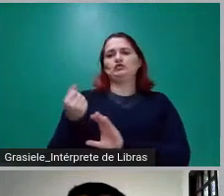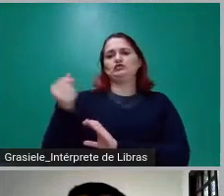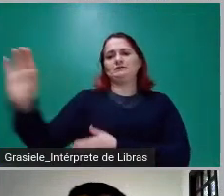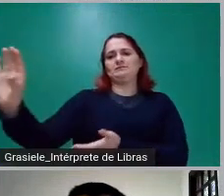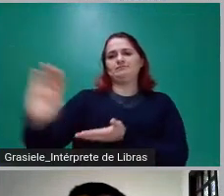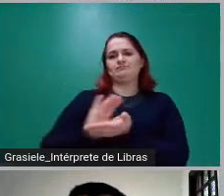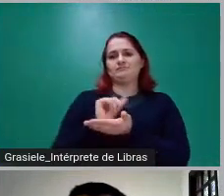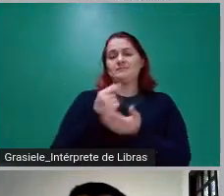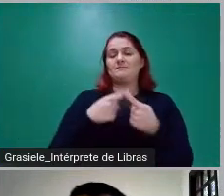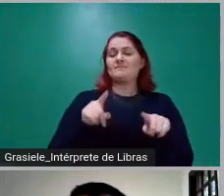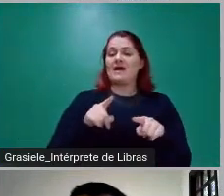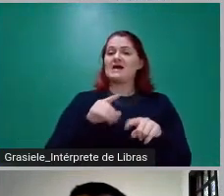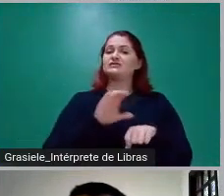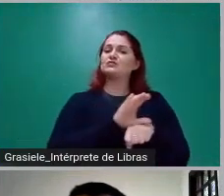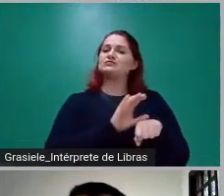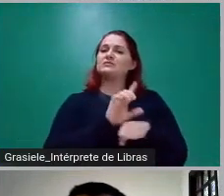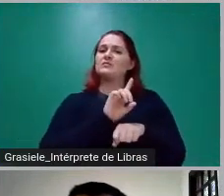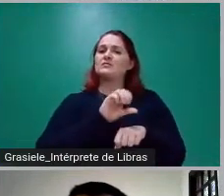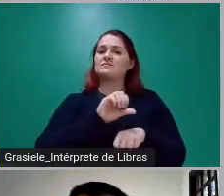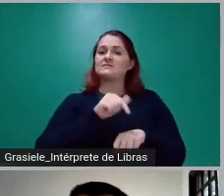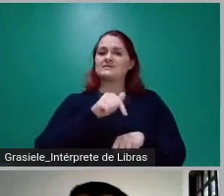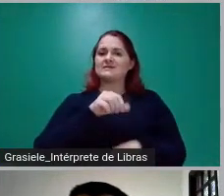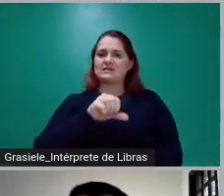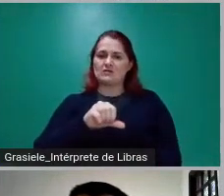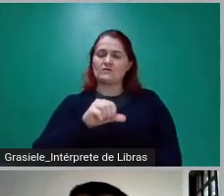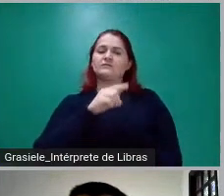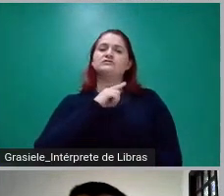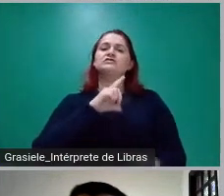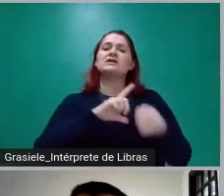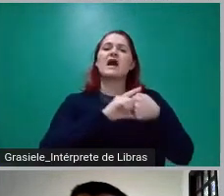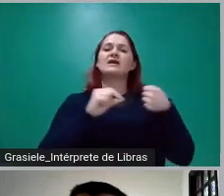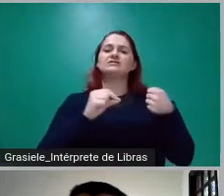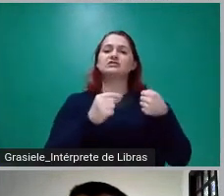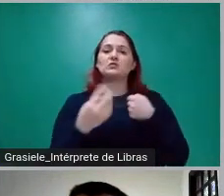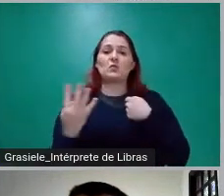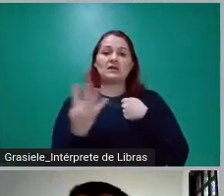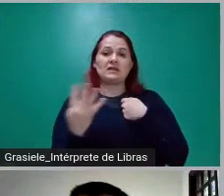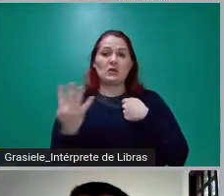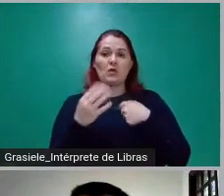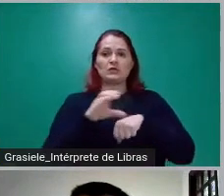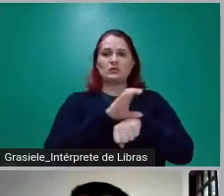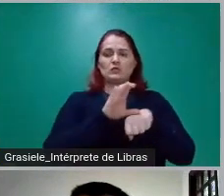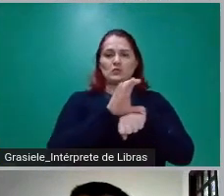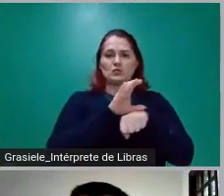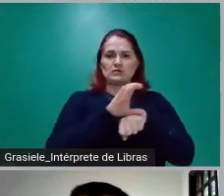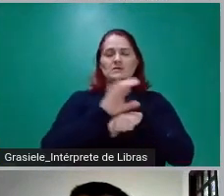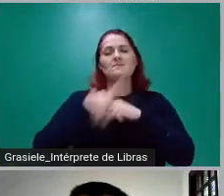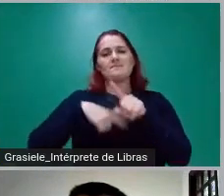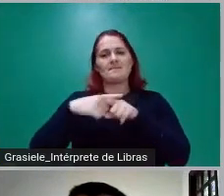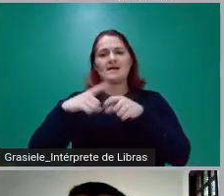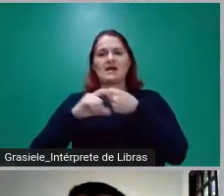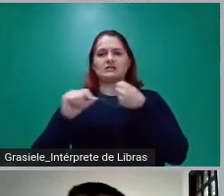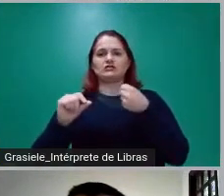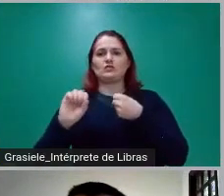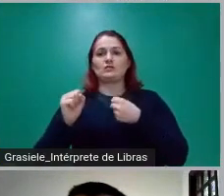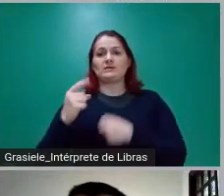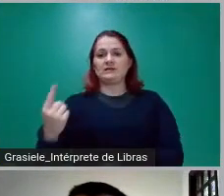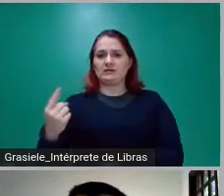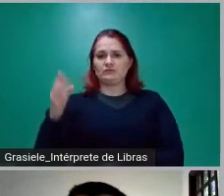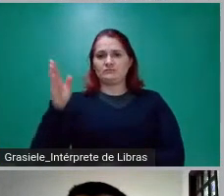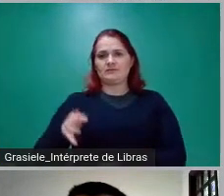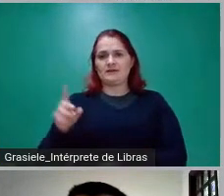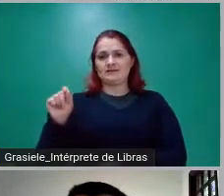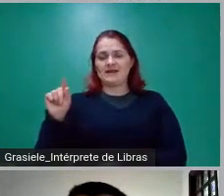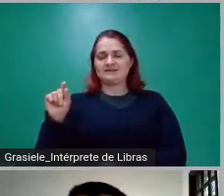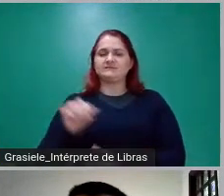69 era assim, ali o artigo 44 da Carta Federal, combinado com o artigo 81, inciso 10º, atribuía ao